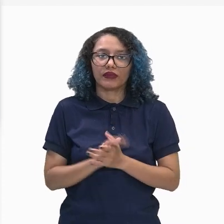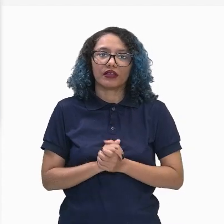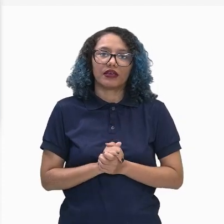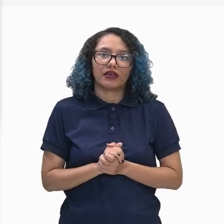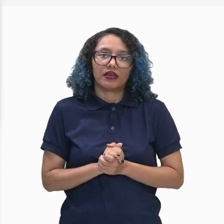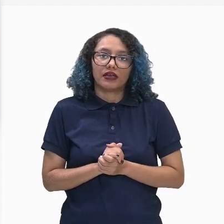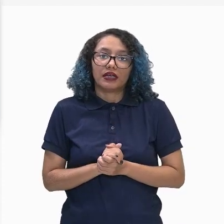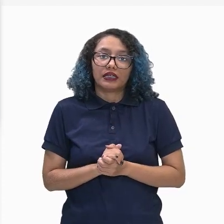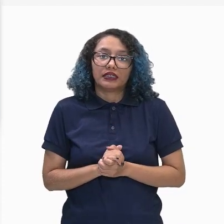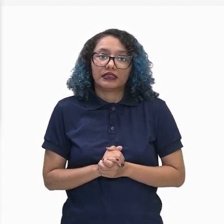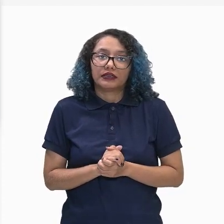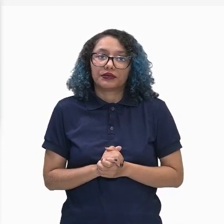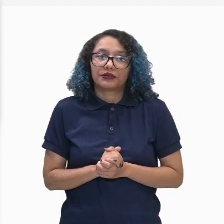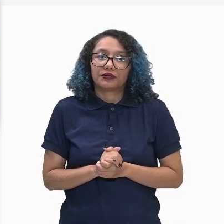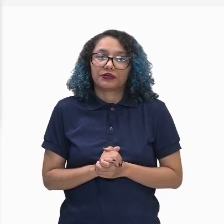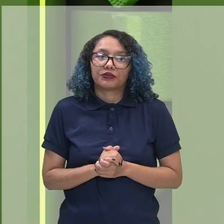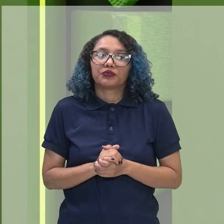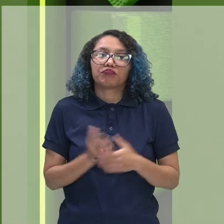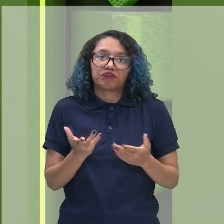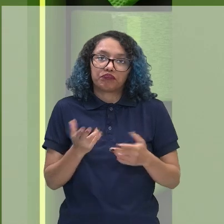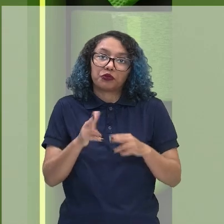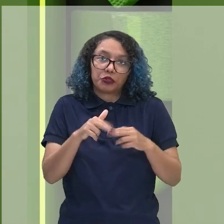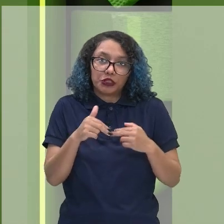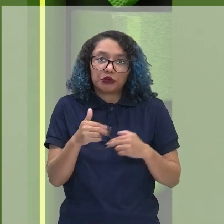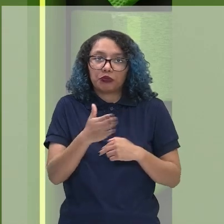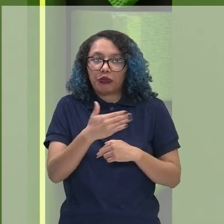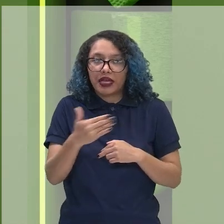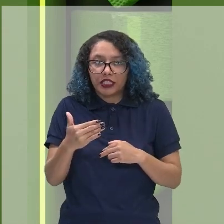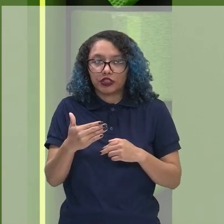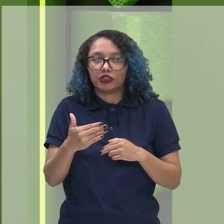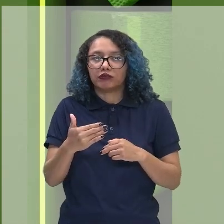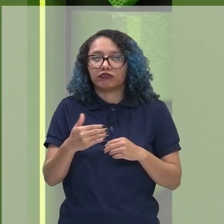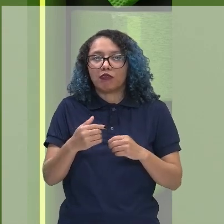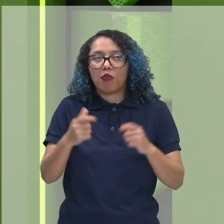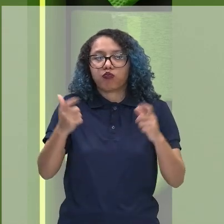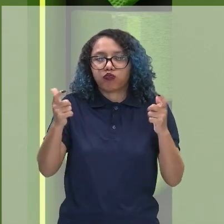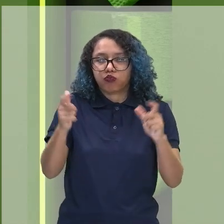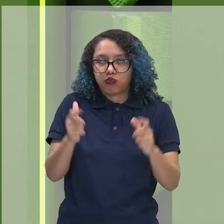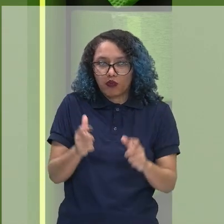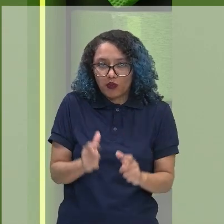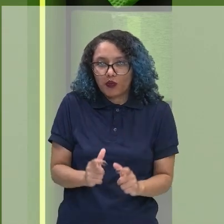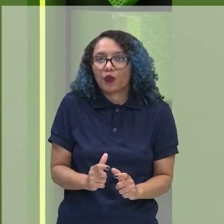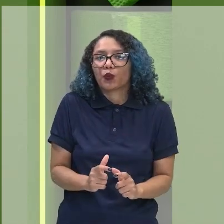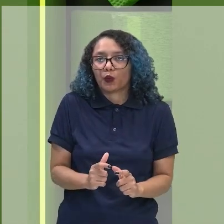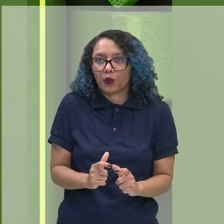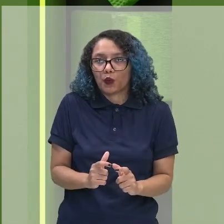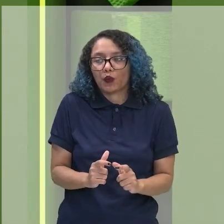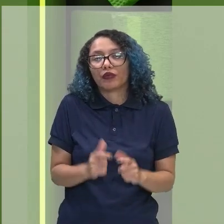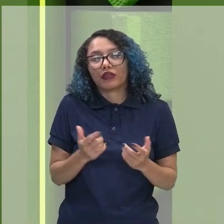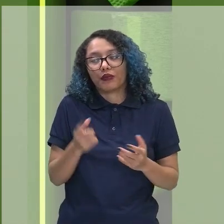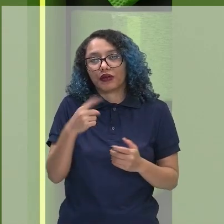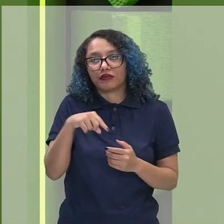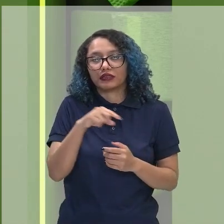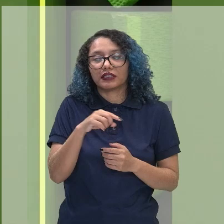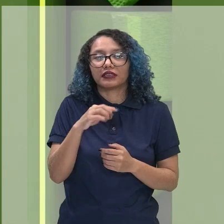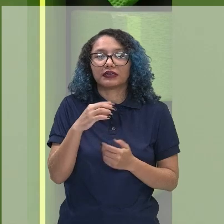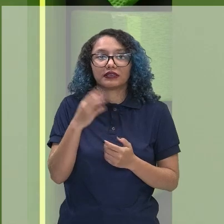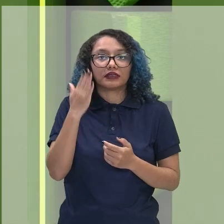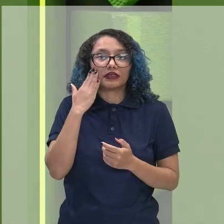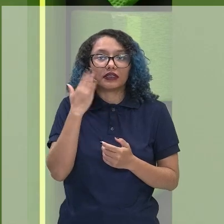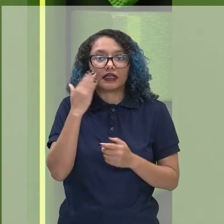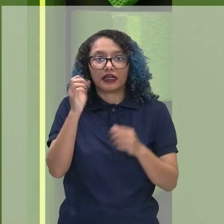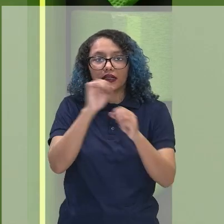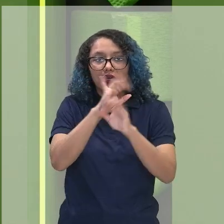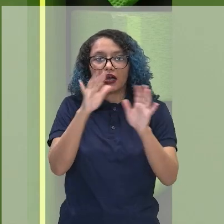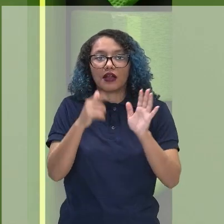uma diminuição da população de peixes. Então, só para você entender melhor como que acontece esse fenômeno da piracema, a